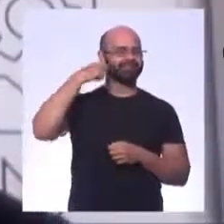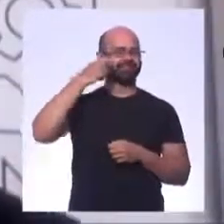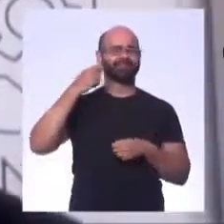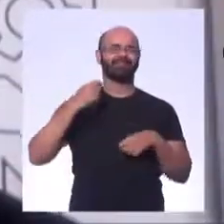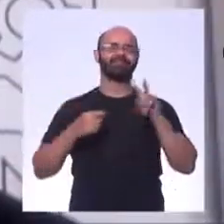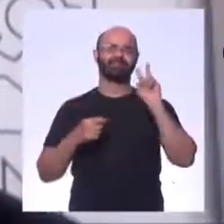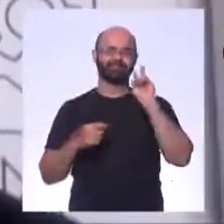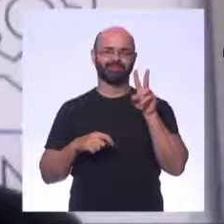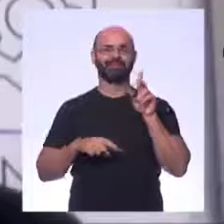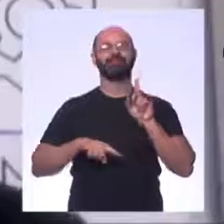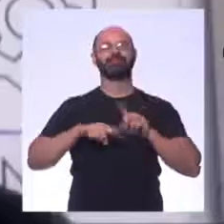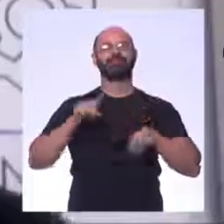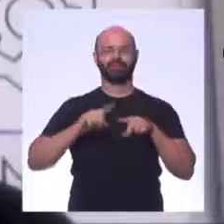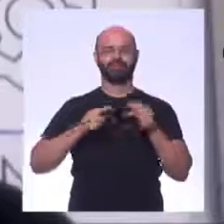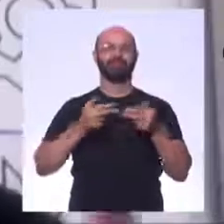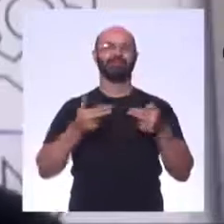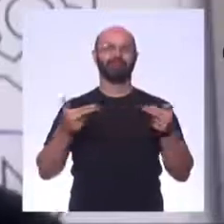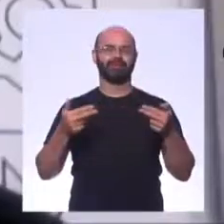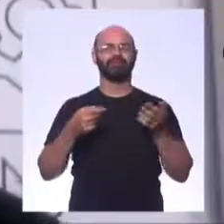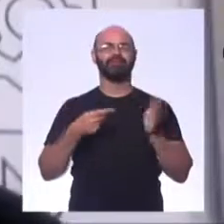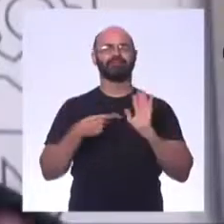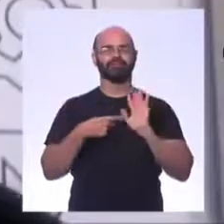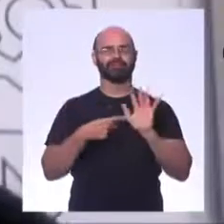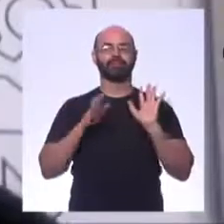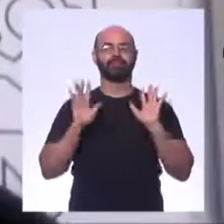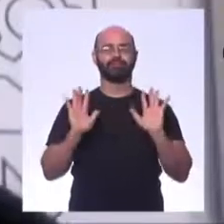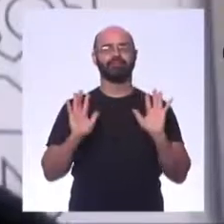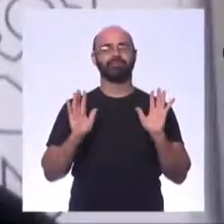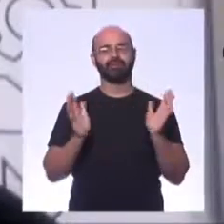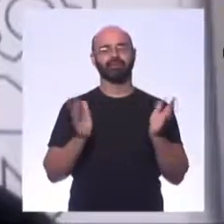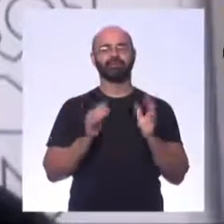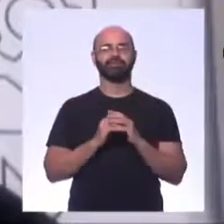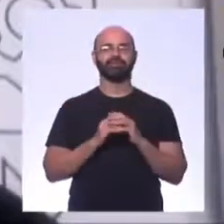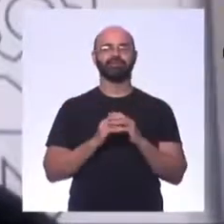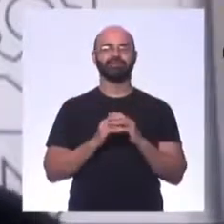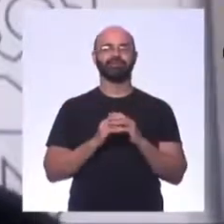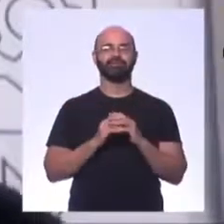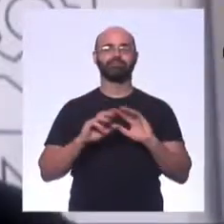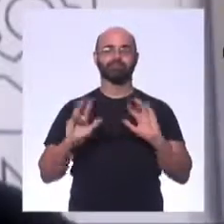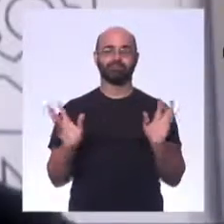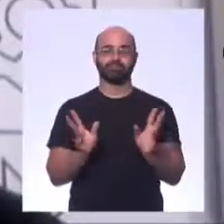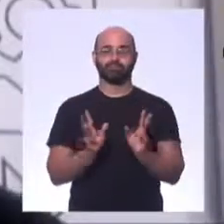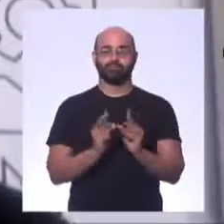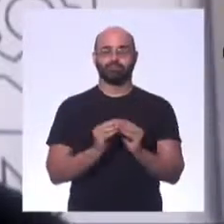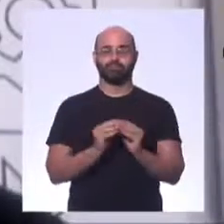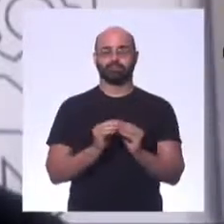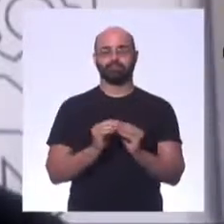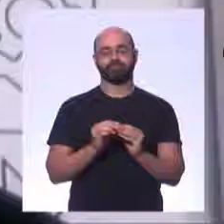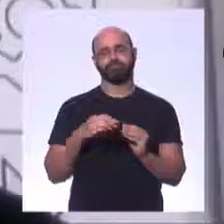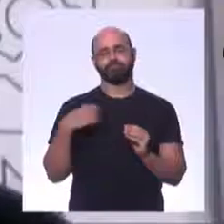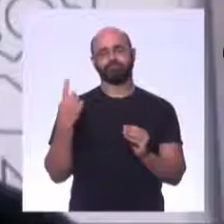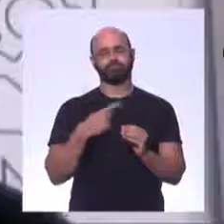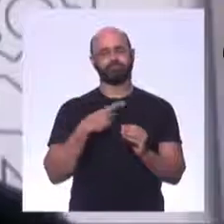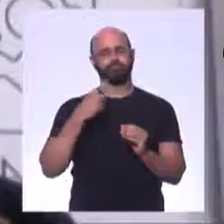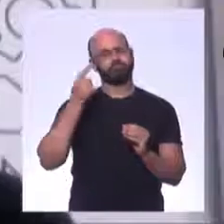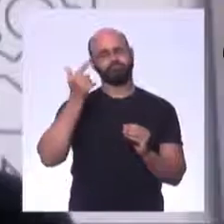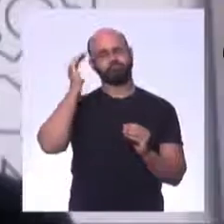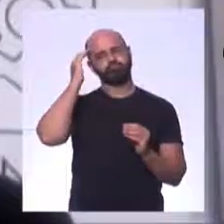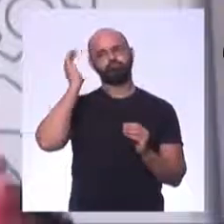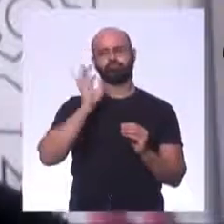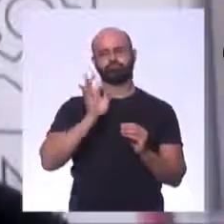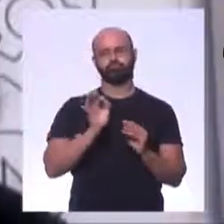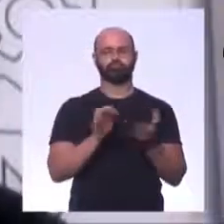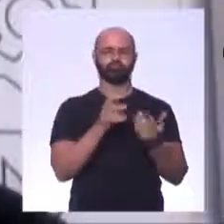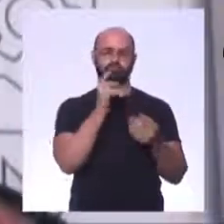um material aqui, mas em linhas gerais, de maneira geral, no primeiro momento, nós podemos compreender assim mesmo. E se trata